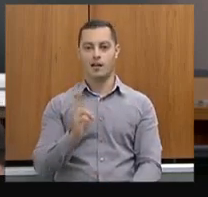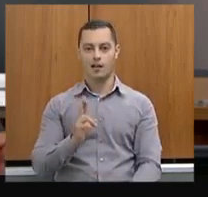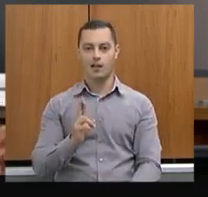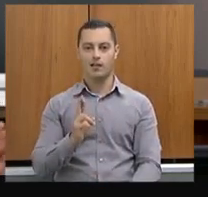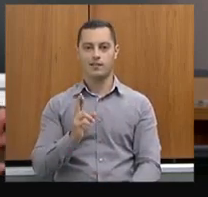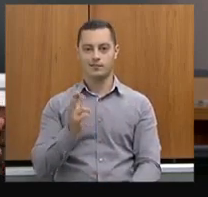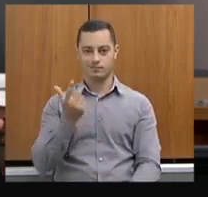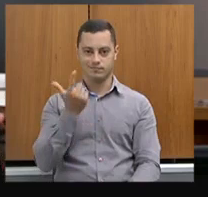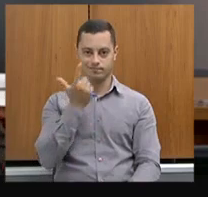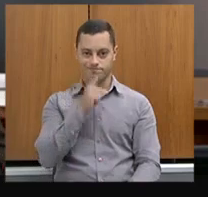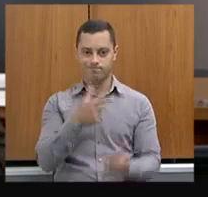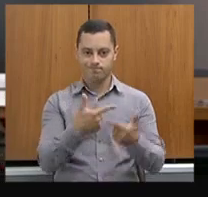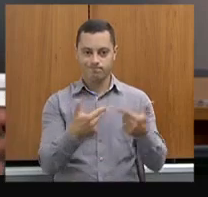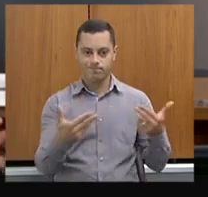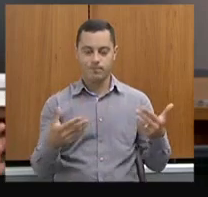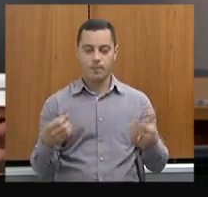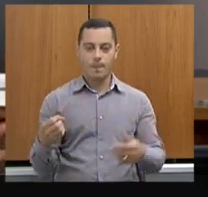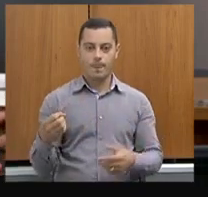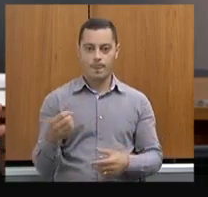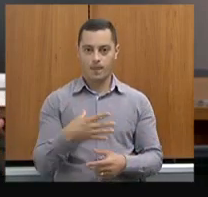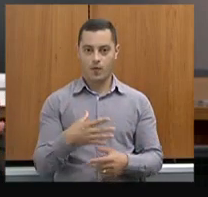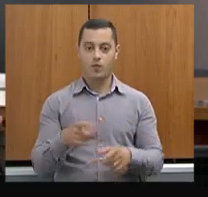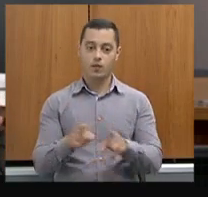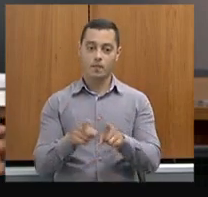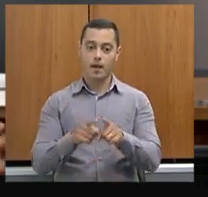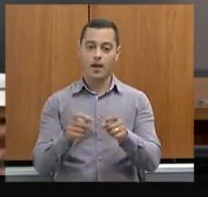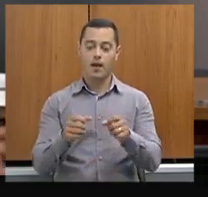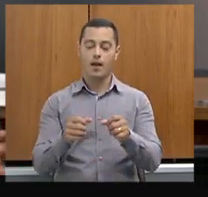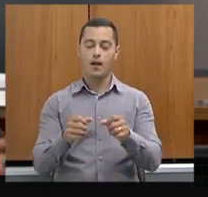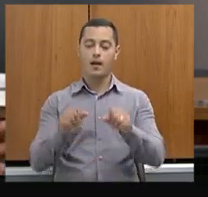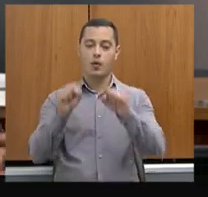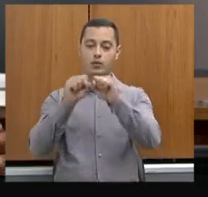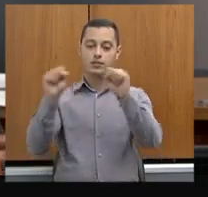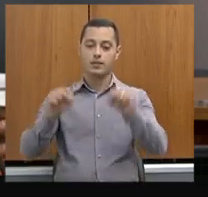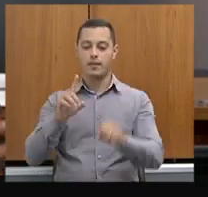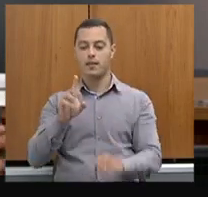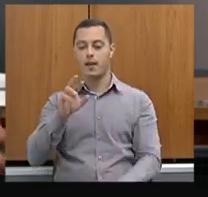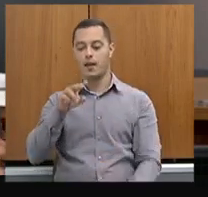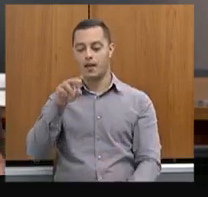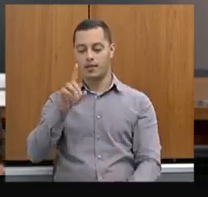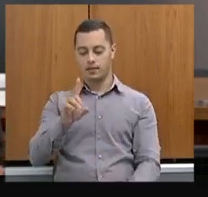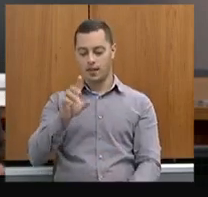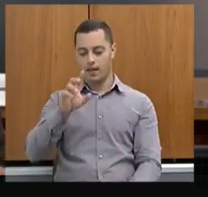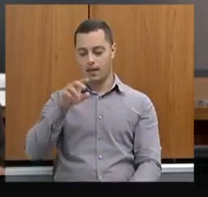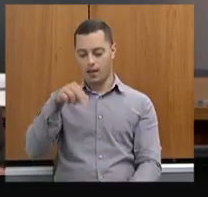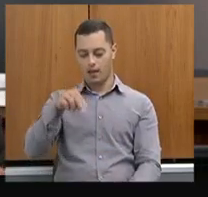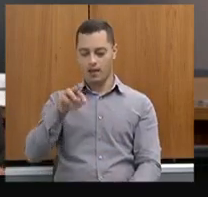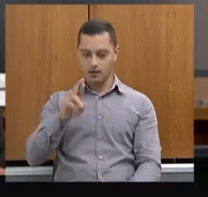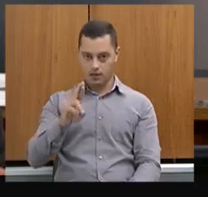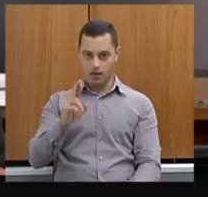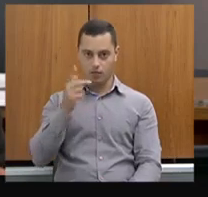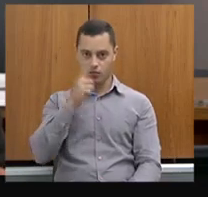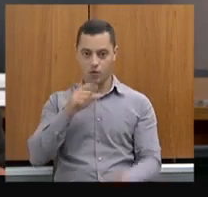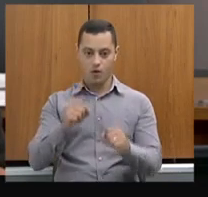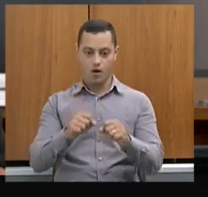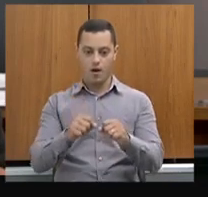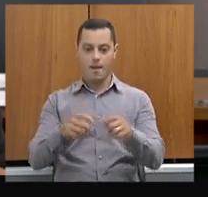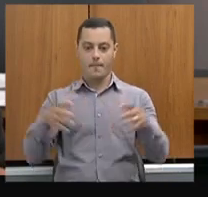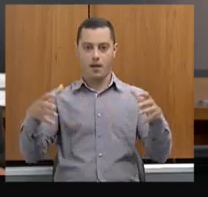aquisição e ampliação do nosso sistema dmr de comunicação pode passar